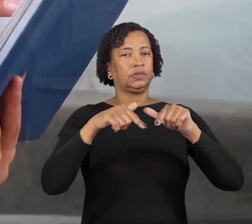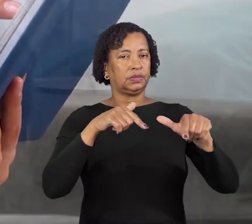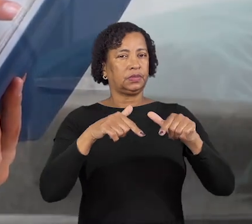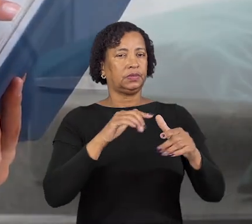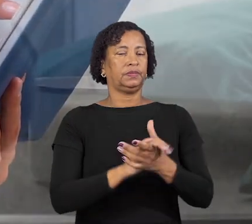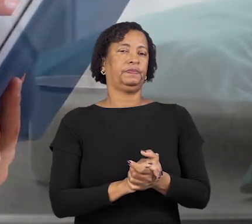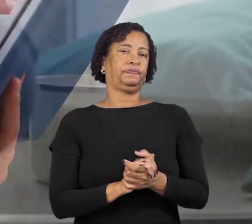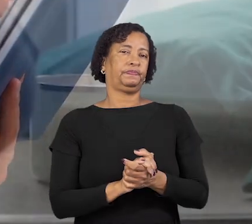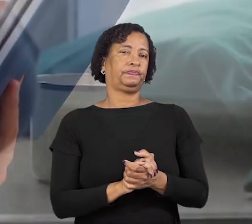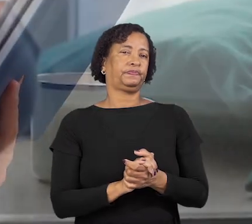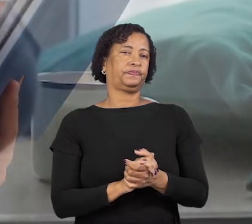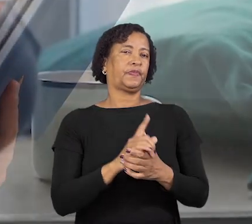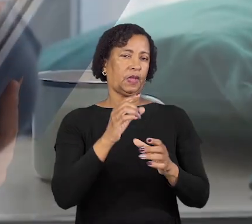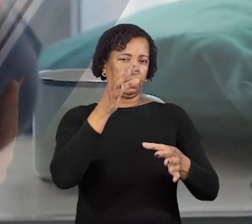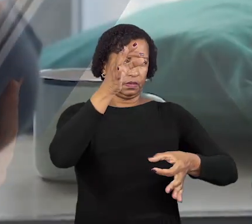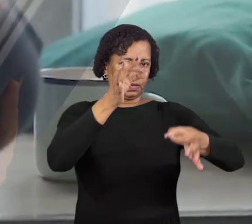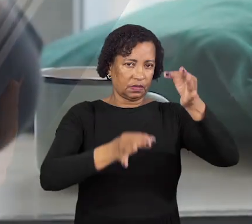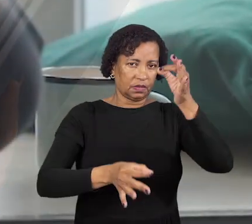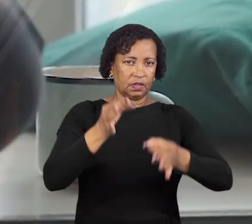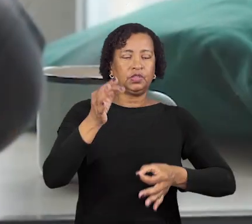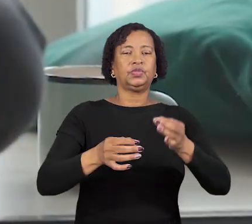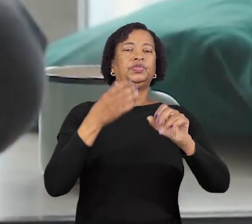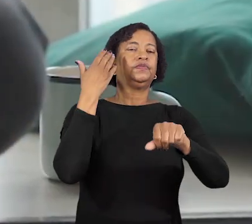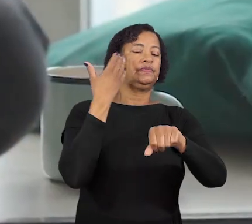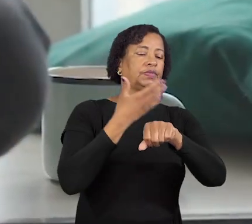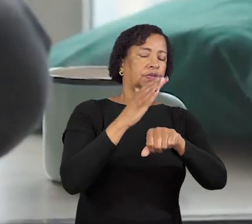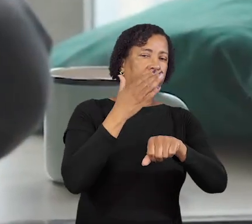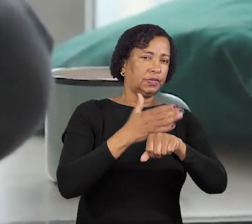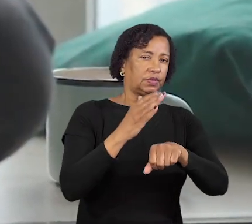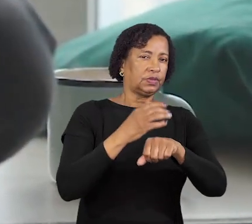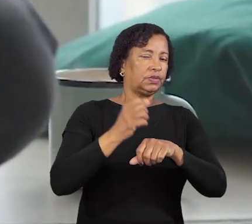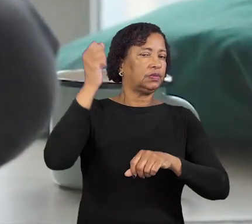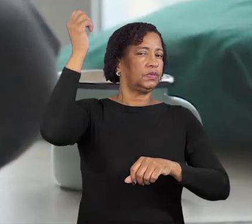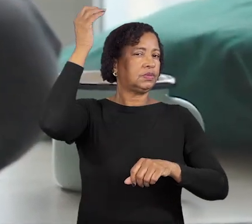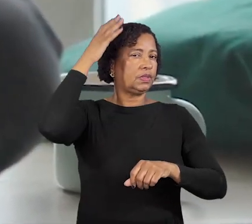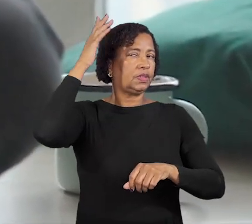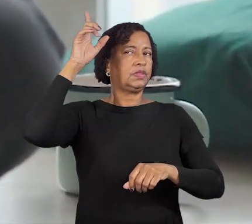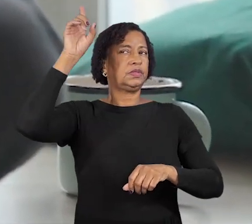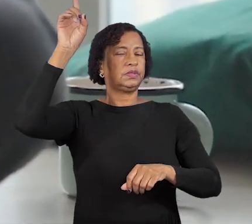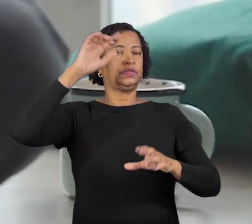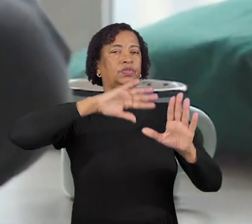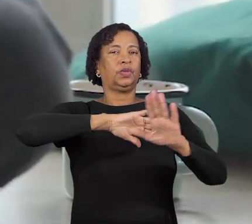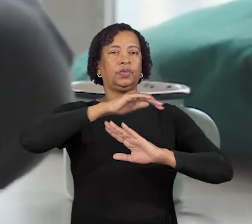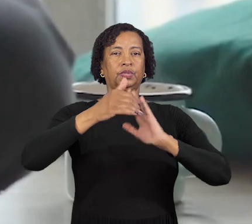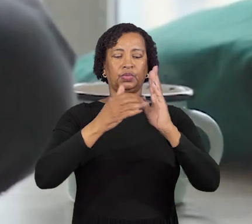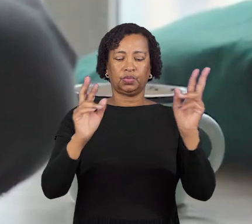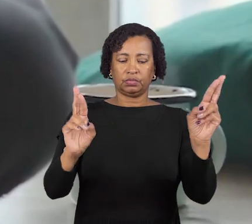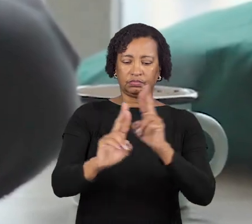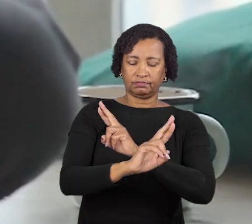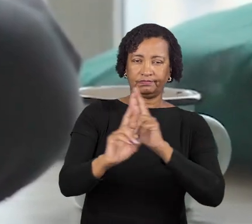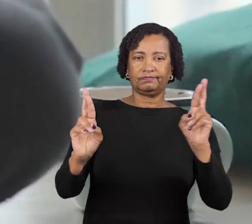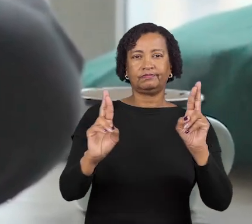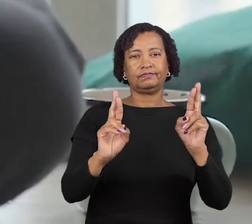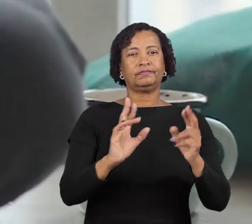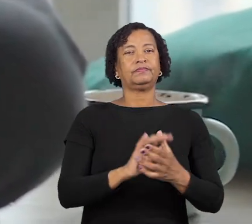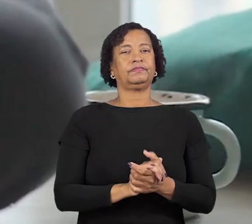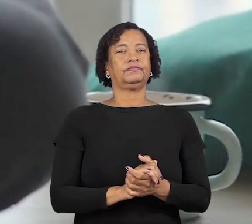trabalha? Será que a justiça está sendo praticada através da graça de Deus em todos esses